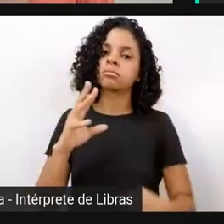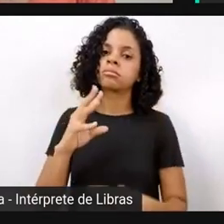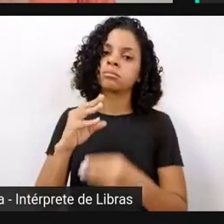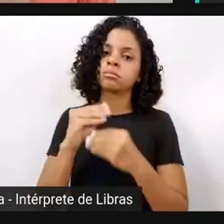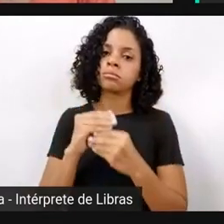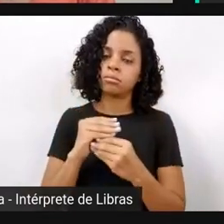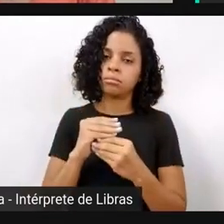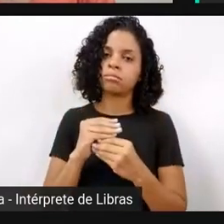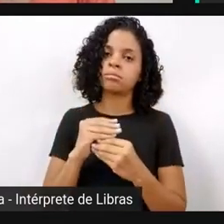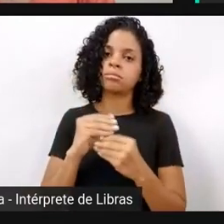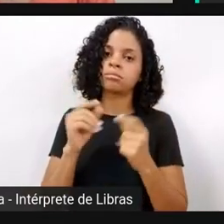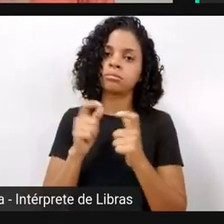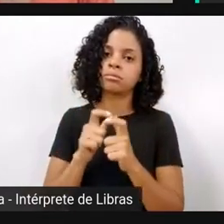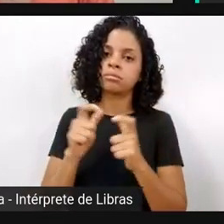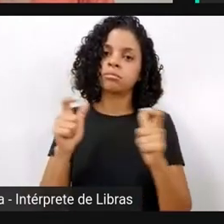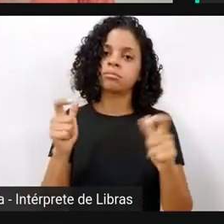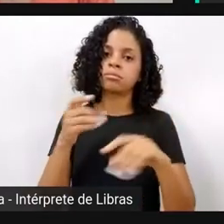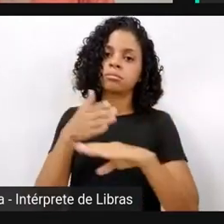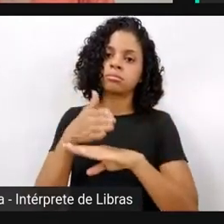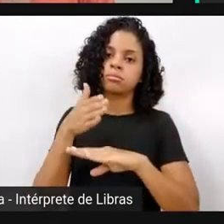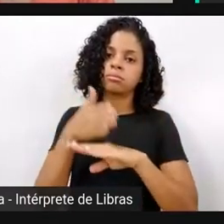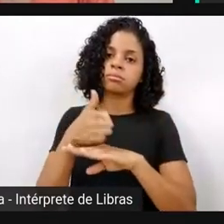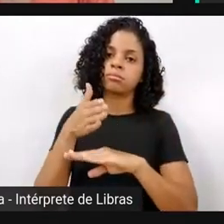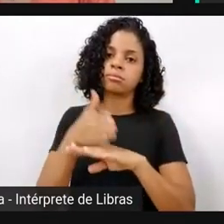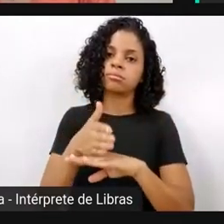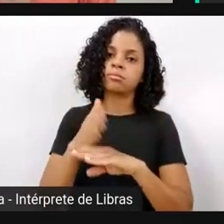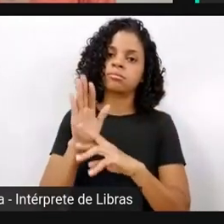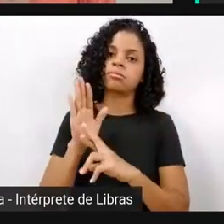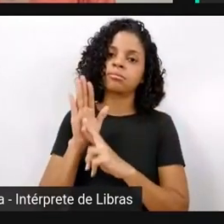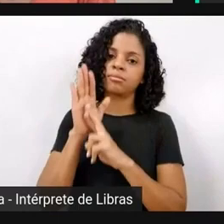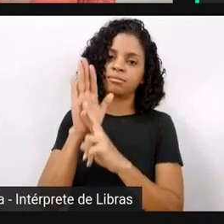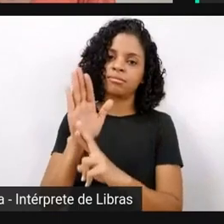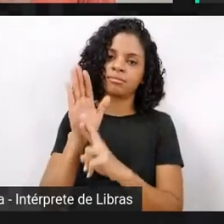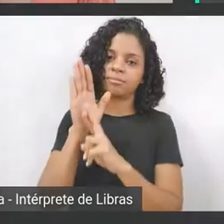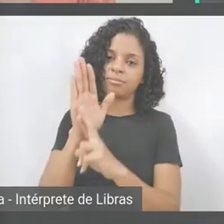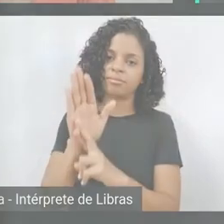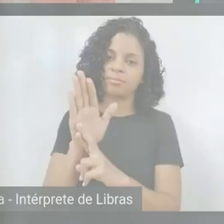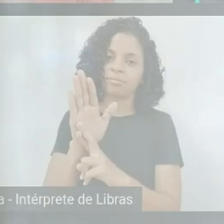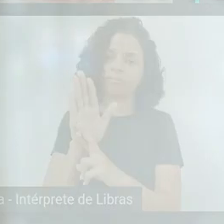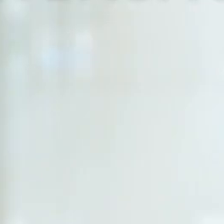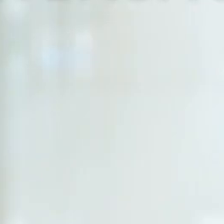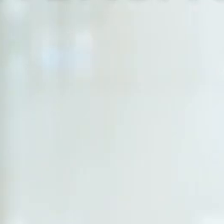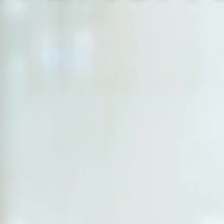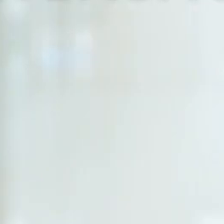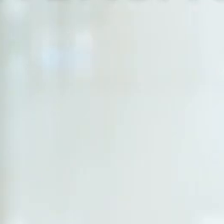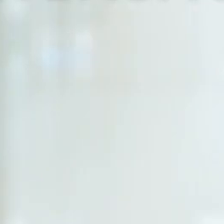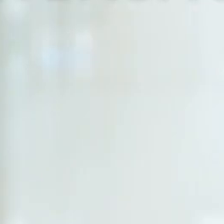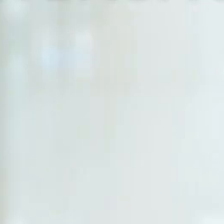elevados com a participação dessa representatividade, nesses espaços.